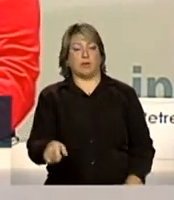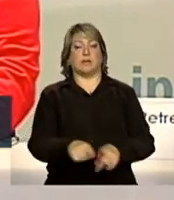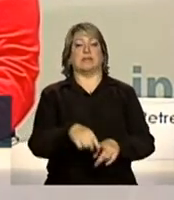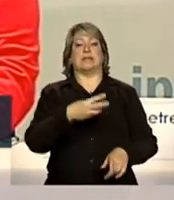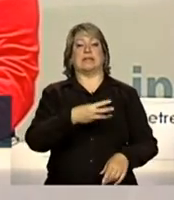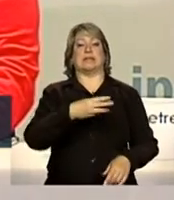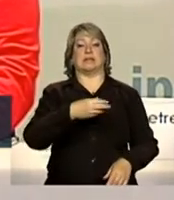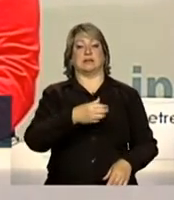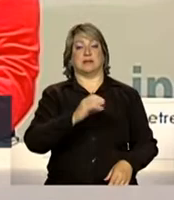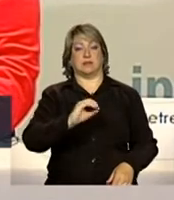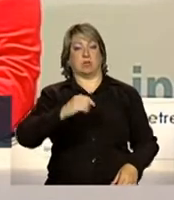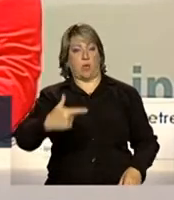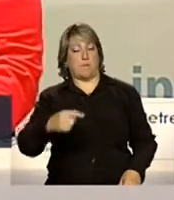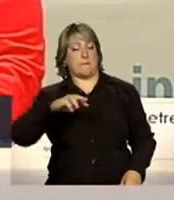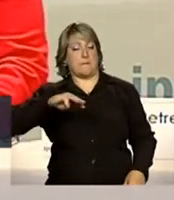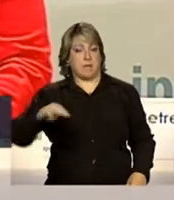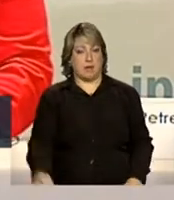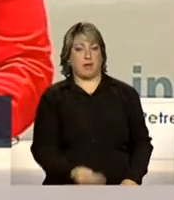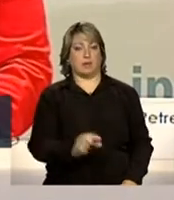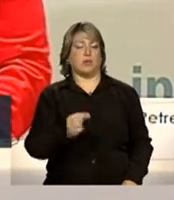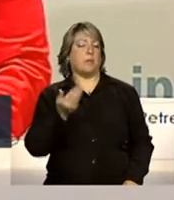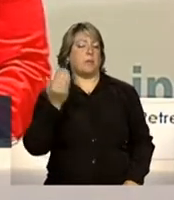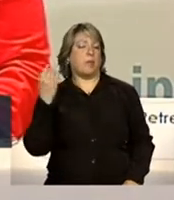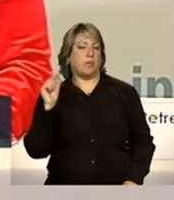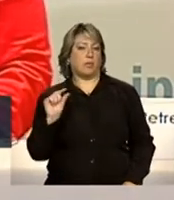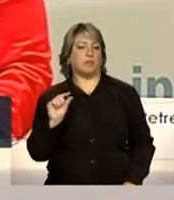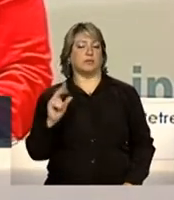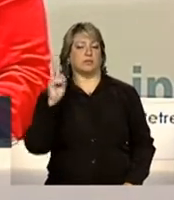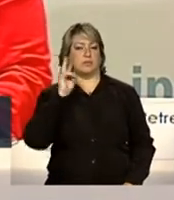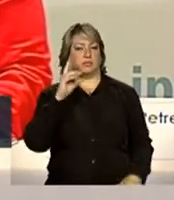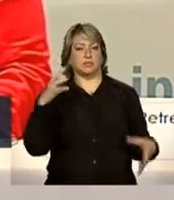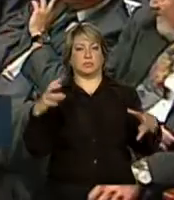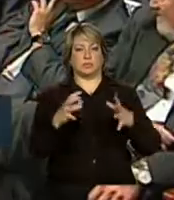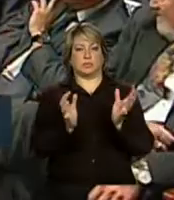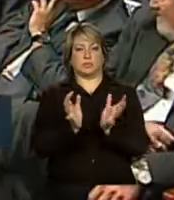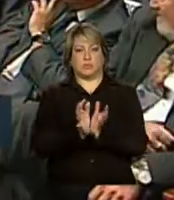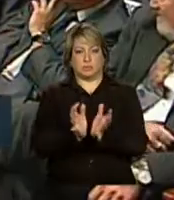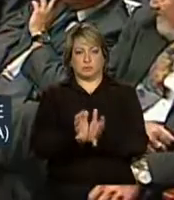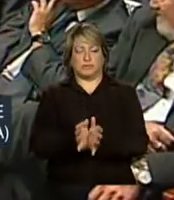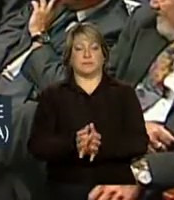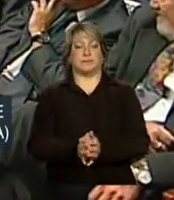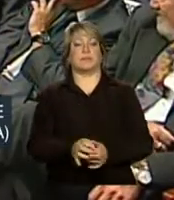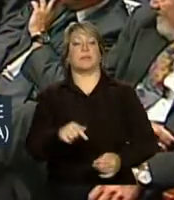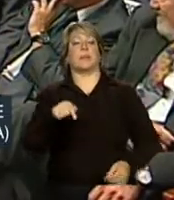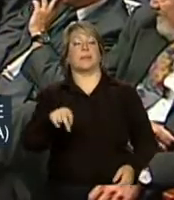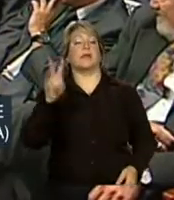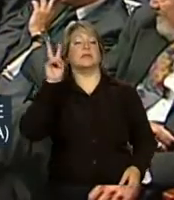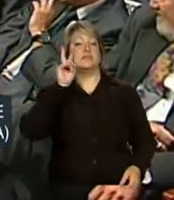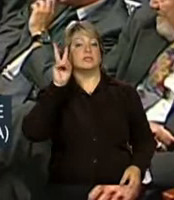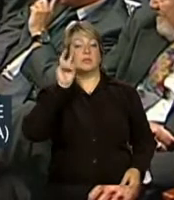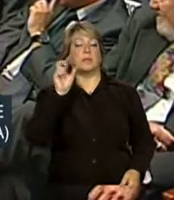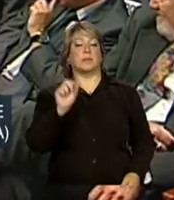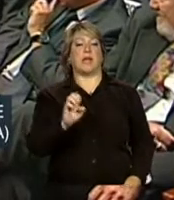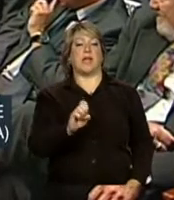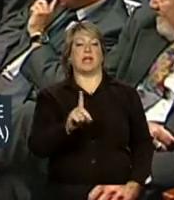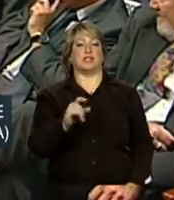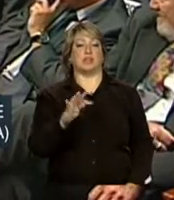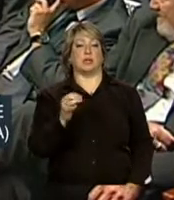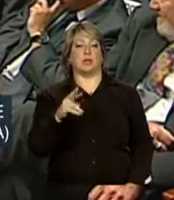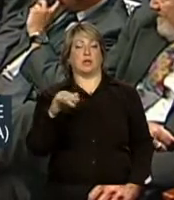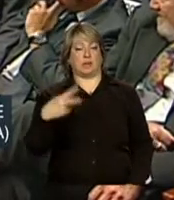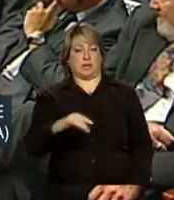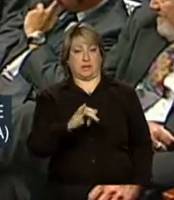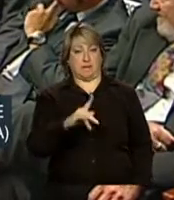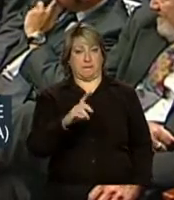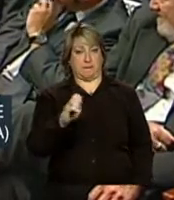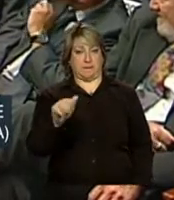312 milhões mais recentemente, num período de contingenciamento. No que se refere à produção editorial do IPEA, é